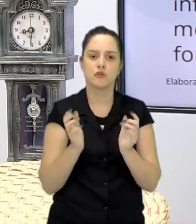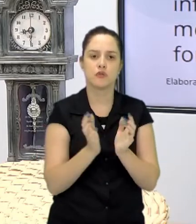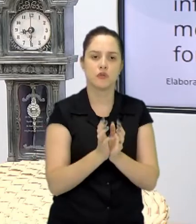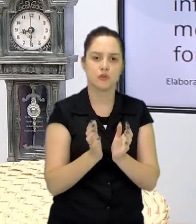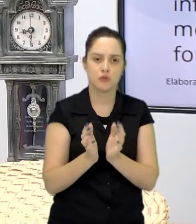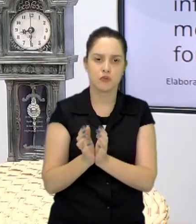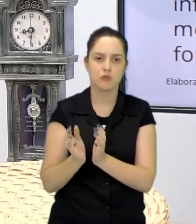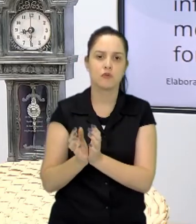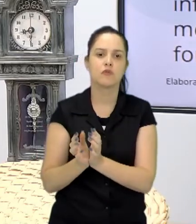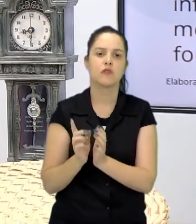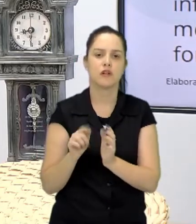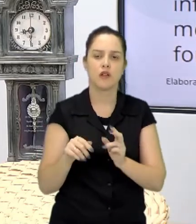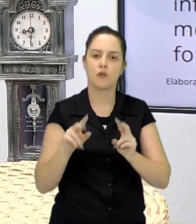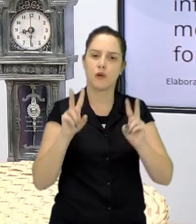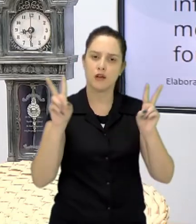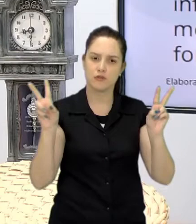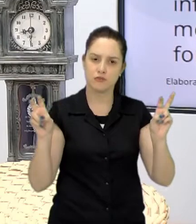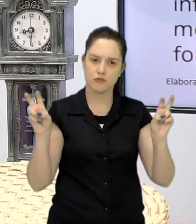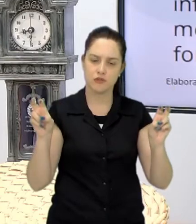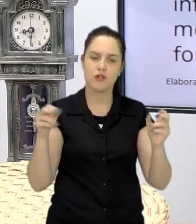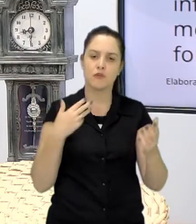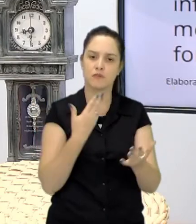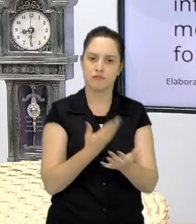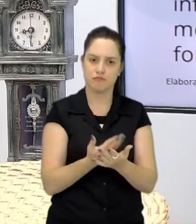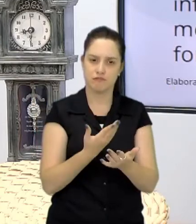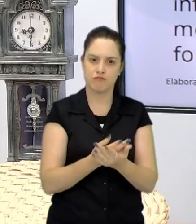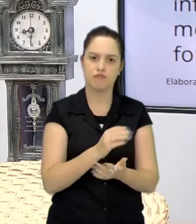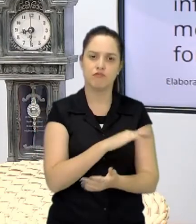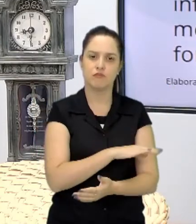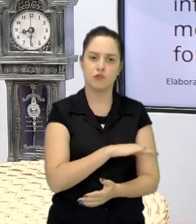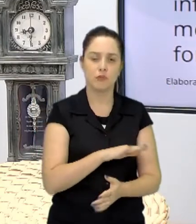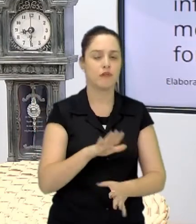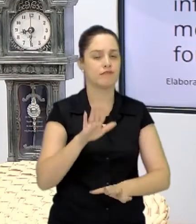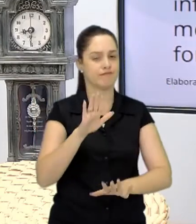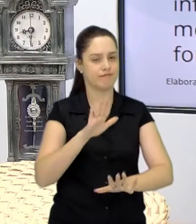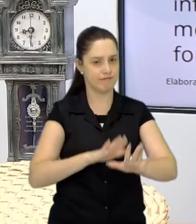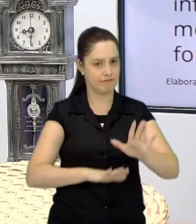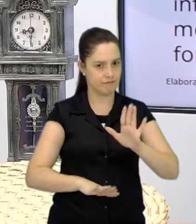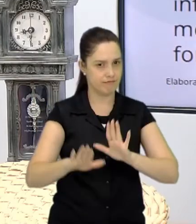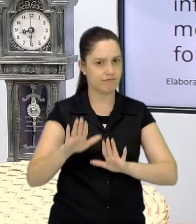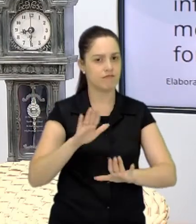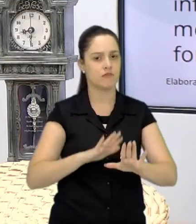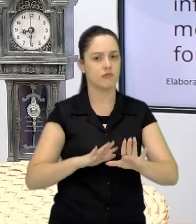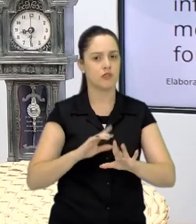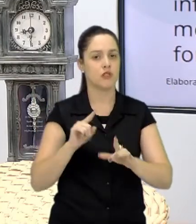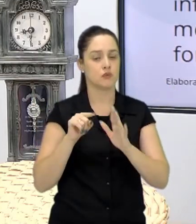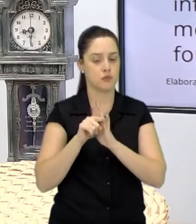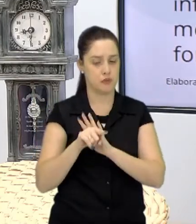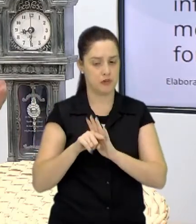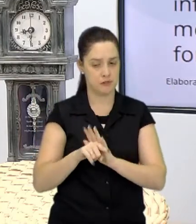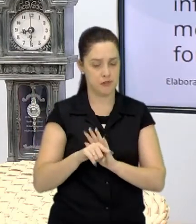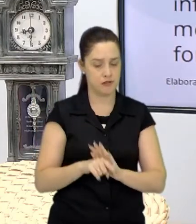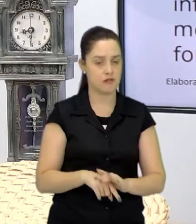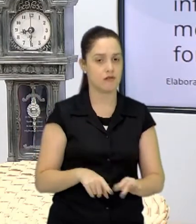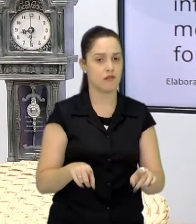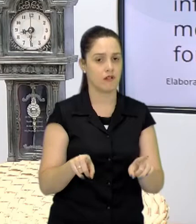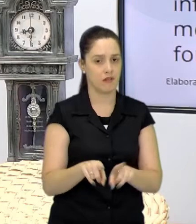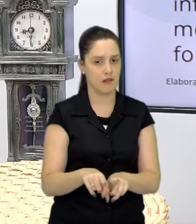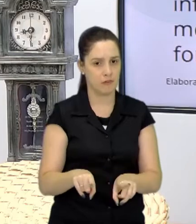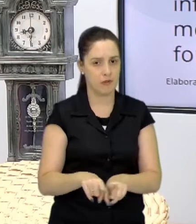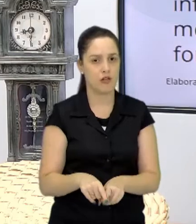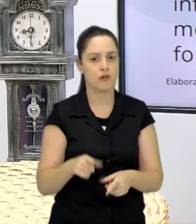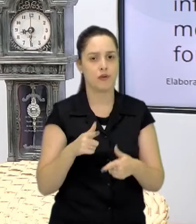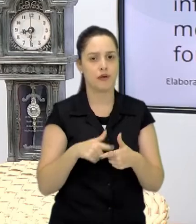que é o racismo estrutural, mas o estudante aí tem total liberdade, né, dentro das suas pesquisas, de escolher um outro problema